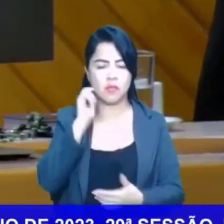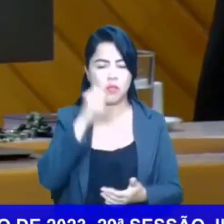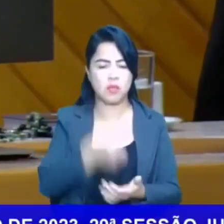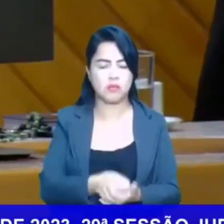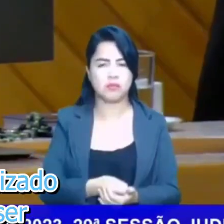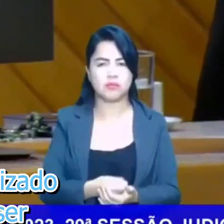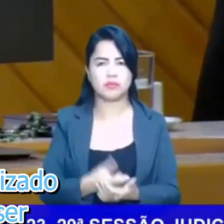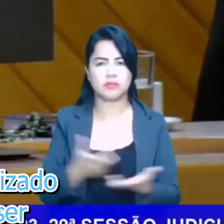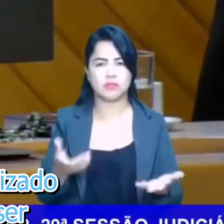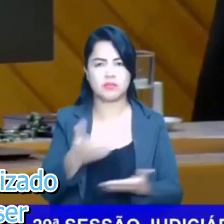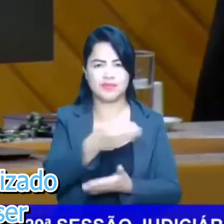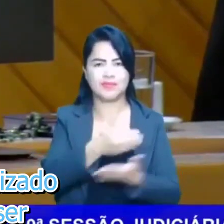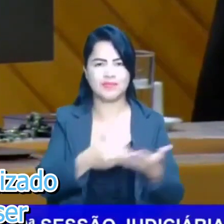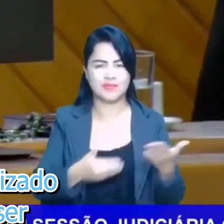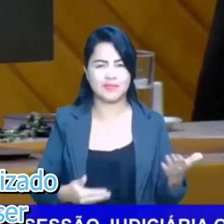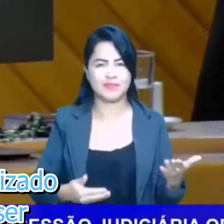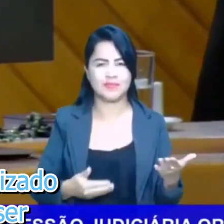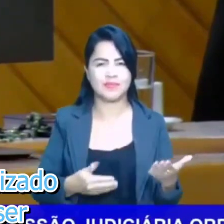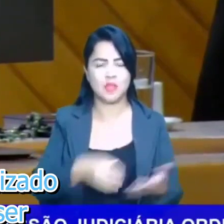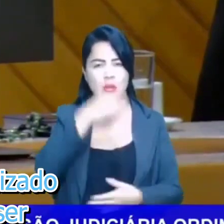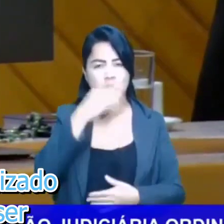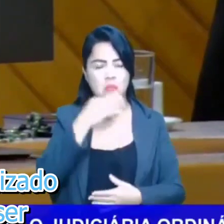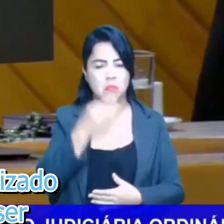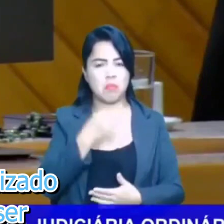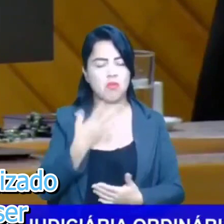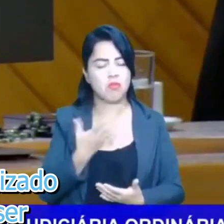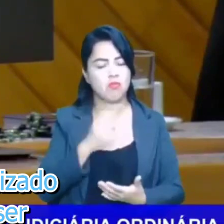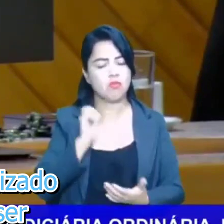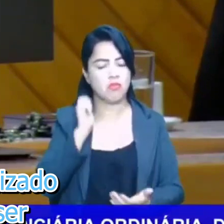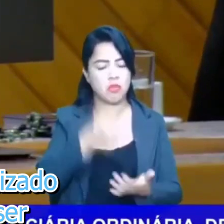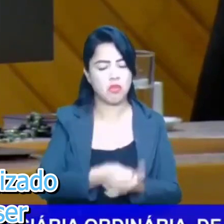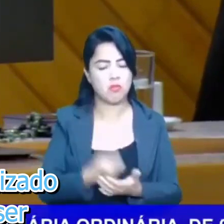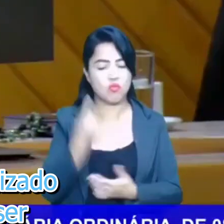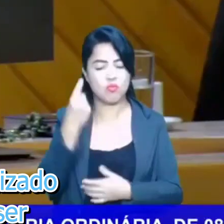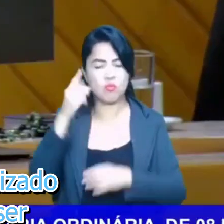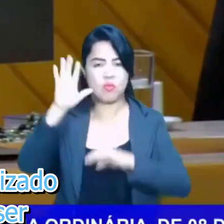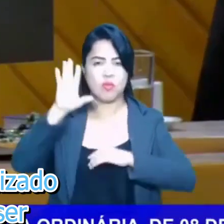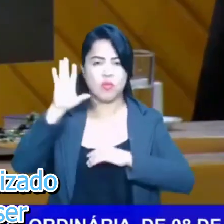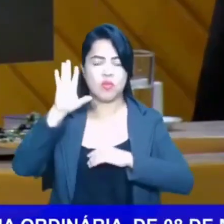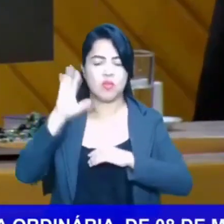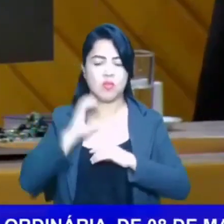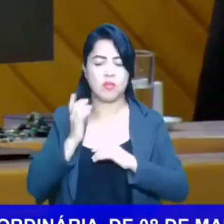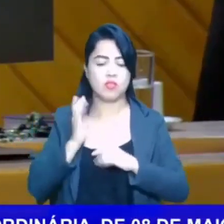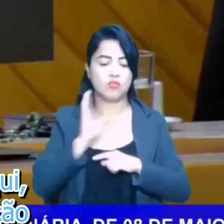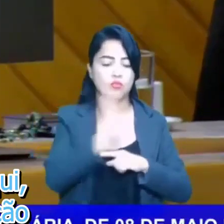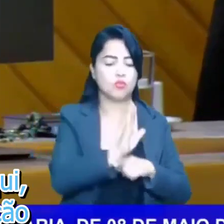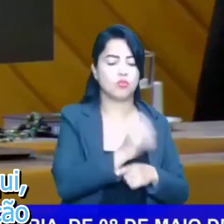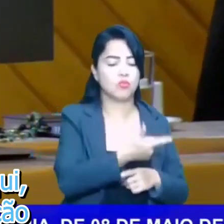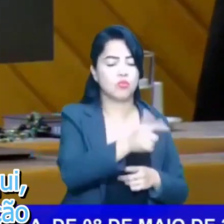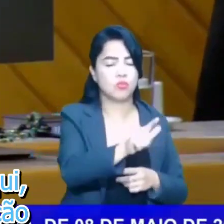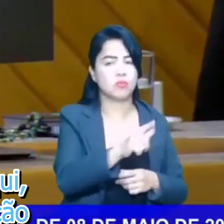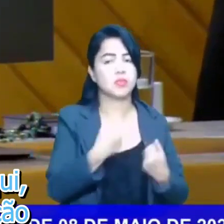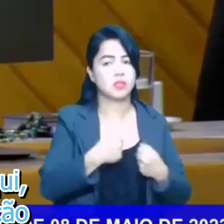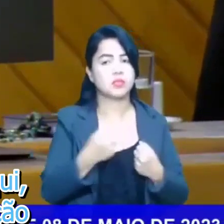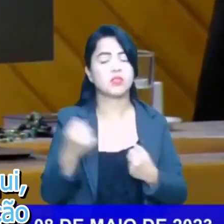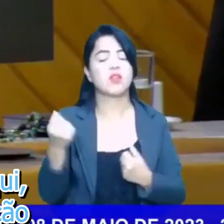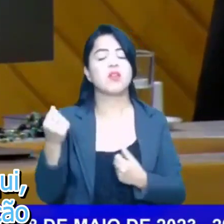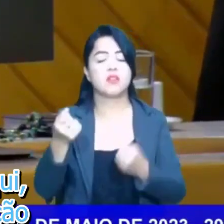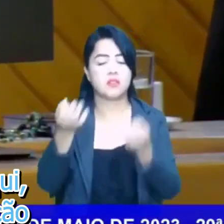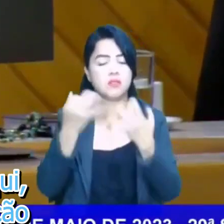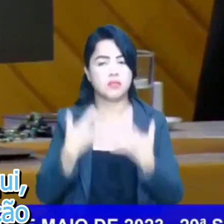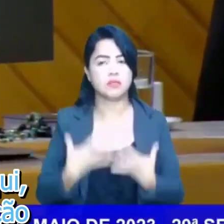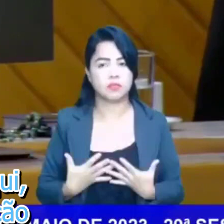pagamento. Demais disso, nas hipóteses em que o gasto for realizado por um candidato em benefício de outro, deverá ser informado e